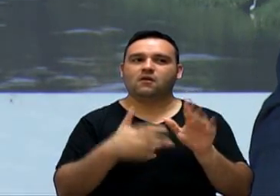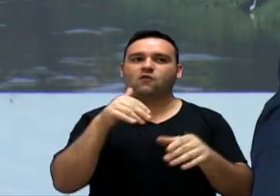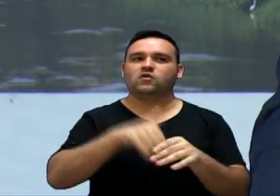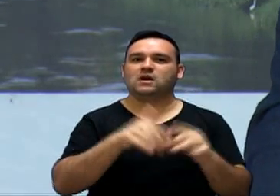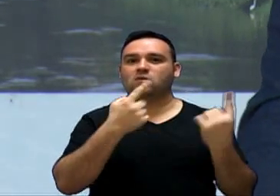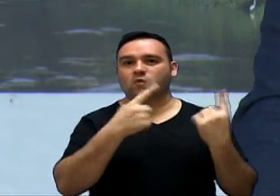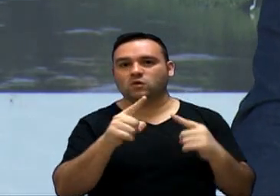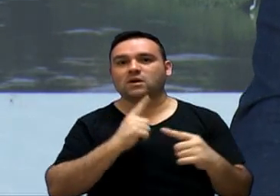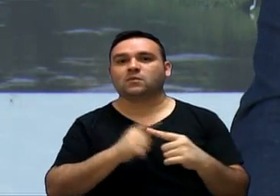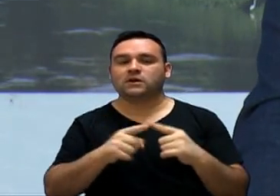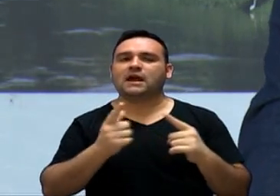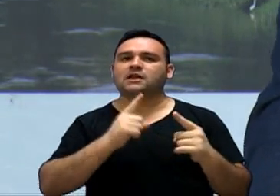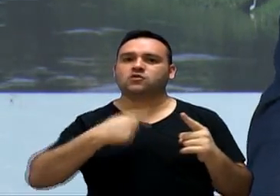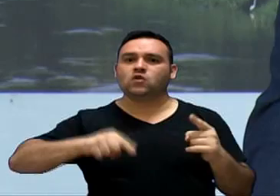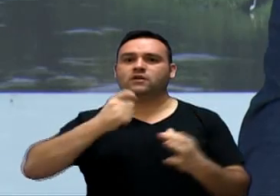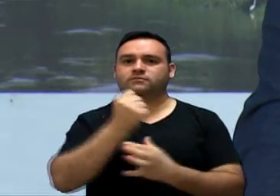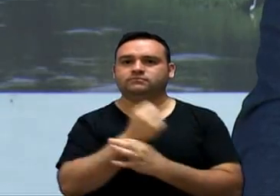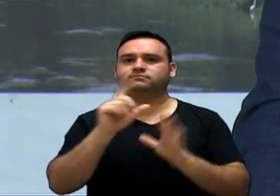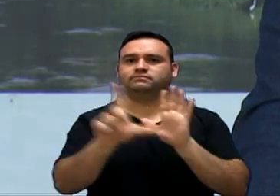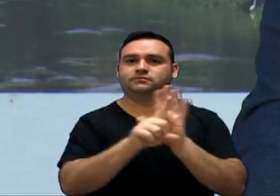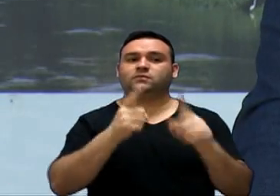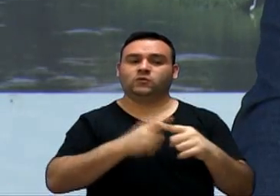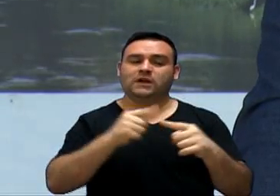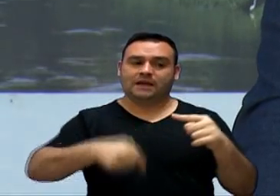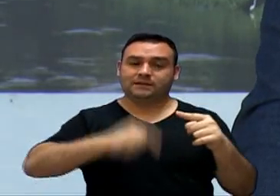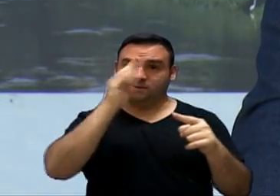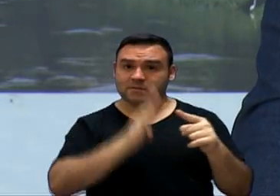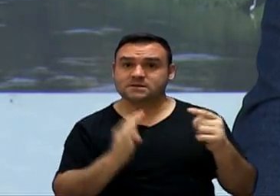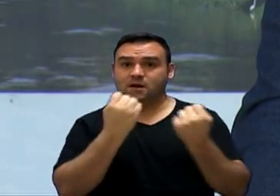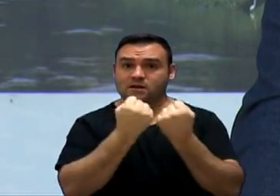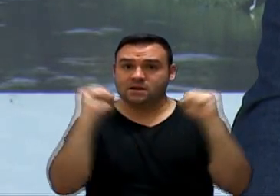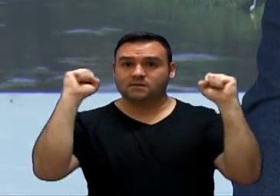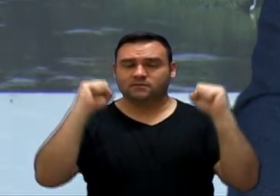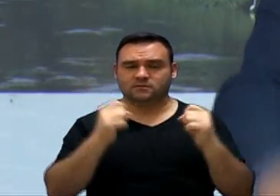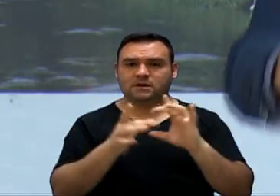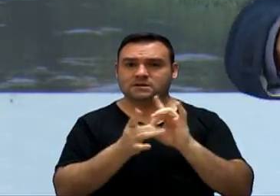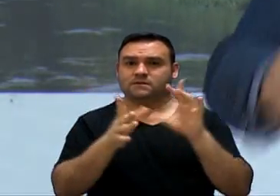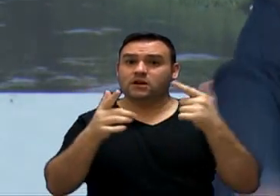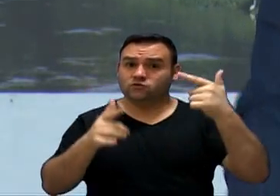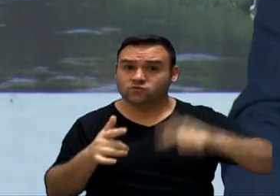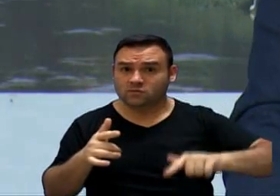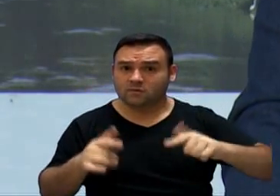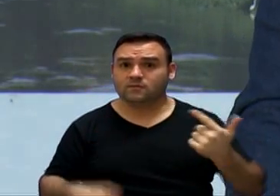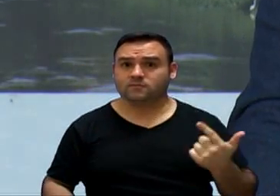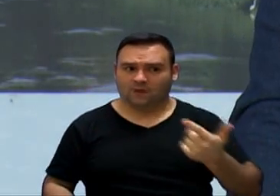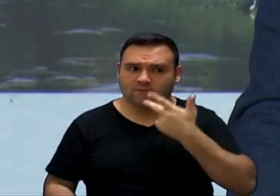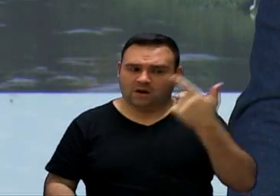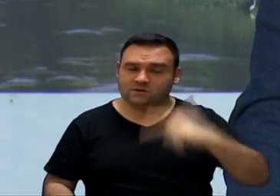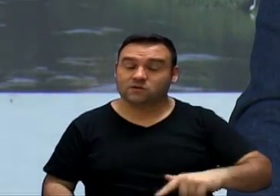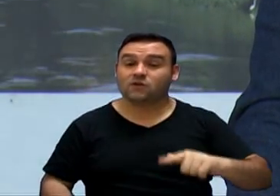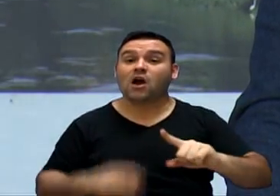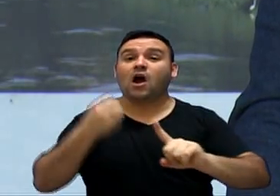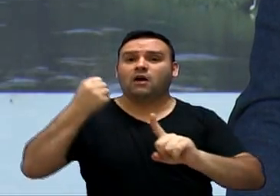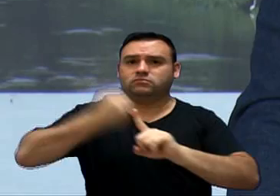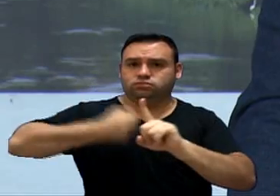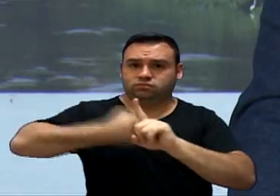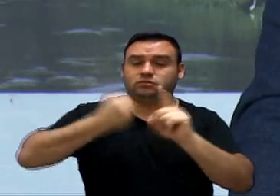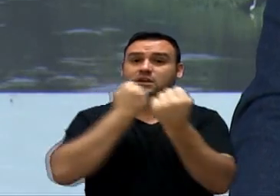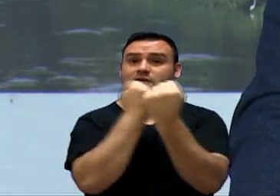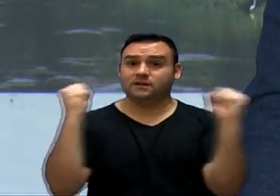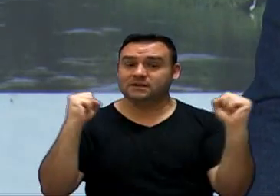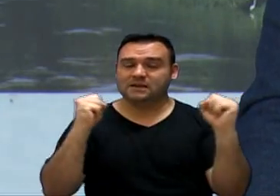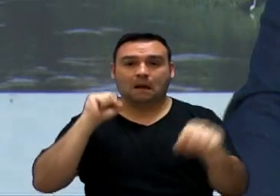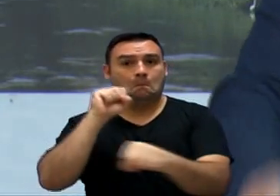vista as garantias legais que nós temos pela liberdade nesta nação, e eu volto a dizer, a luta pela liberdade deve